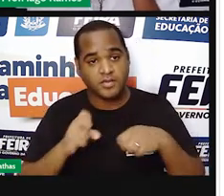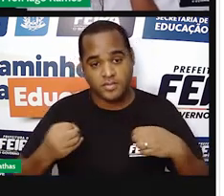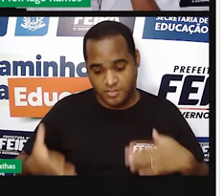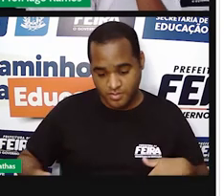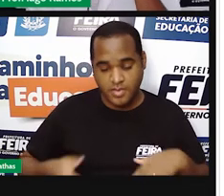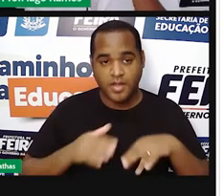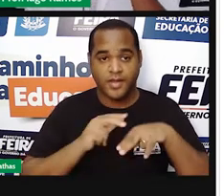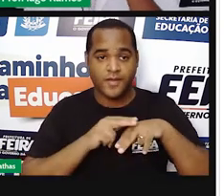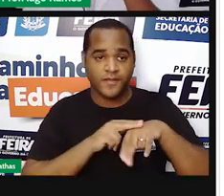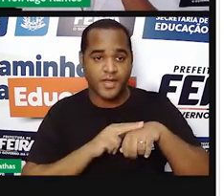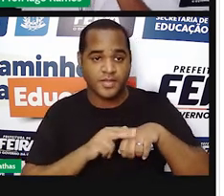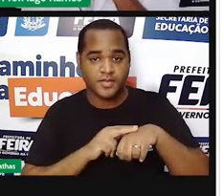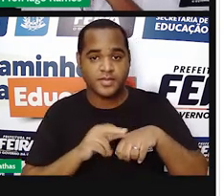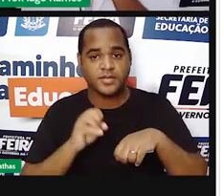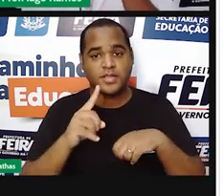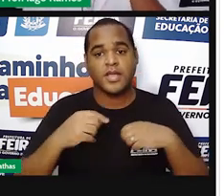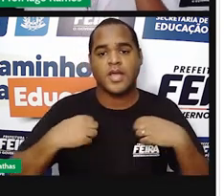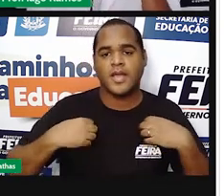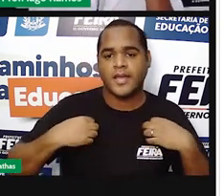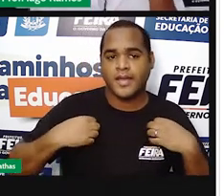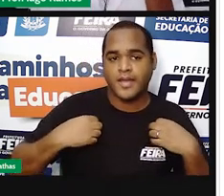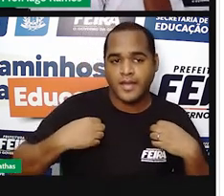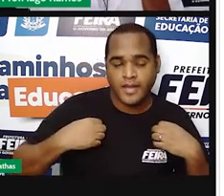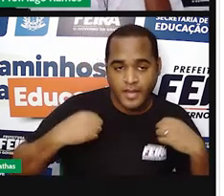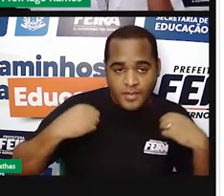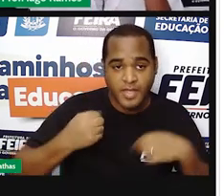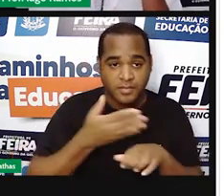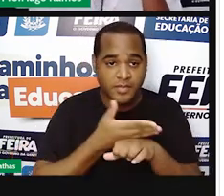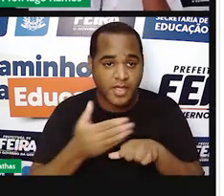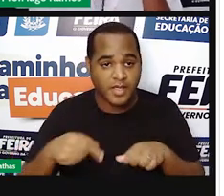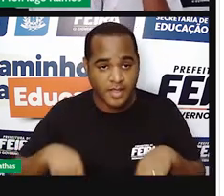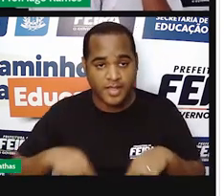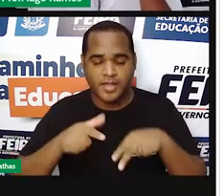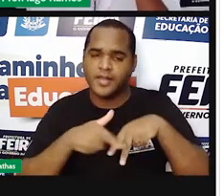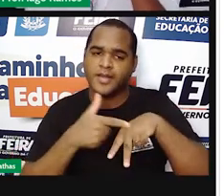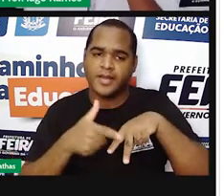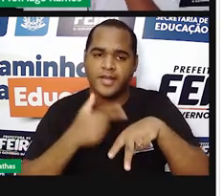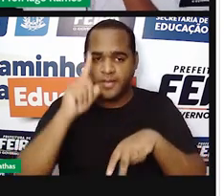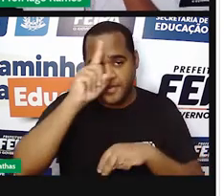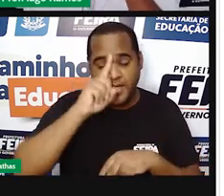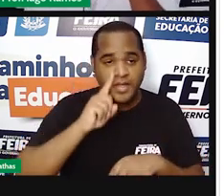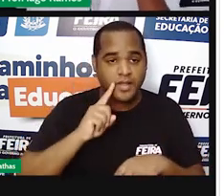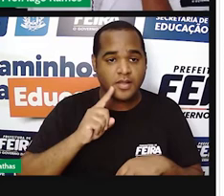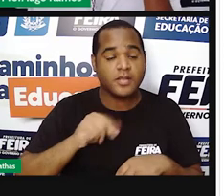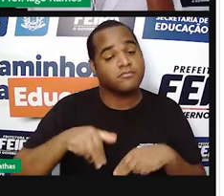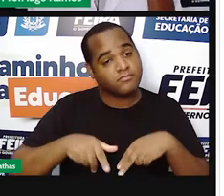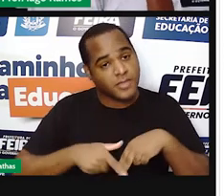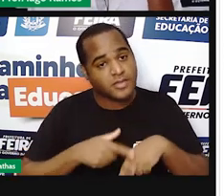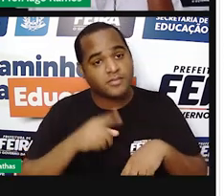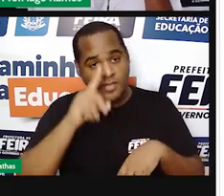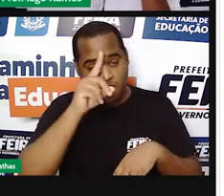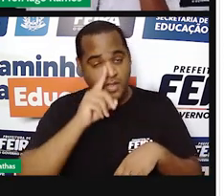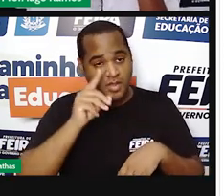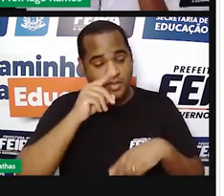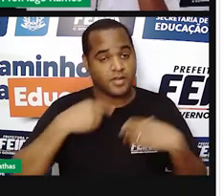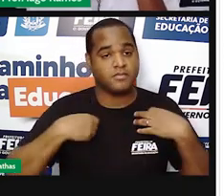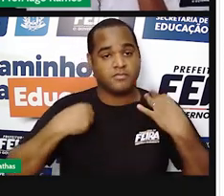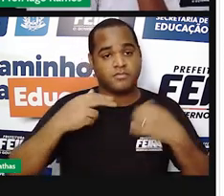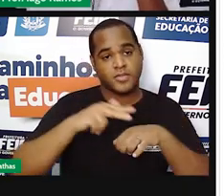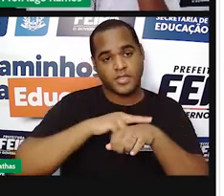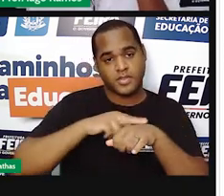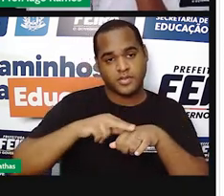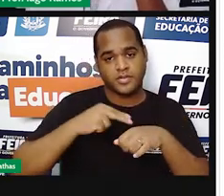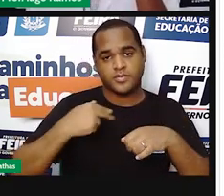opções calça amarela camisa branca três opções calça amarela camisa verde quatro